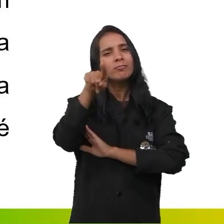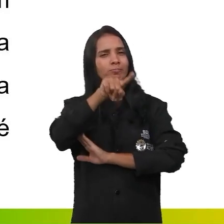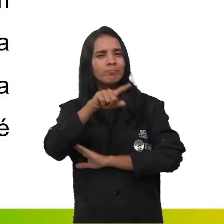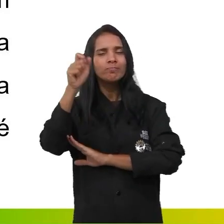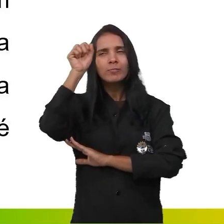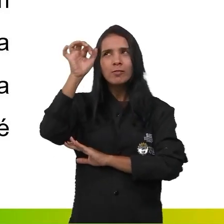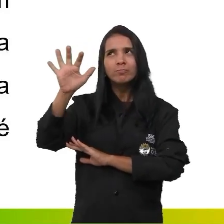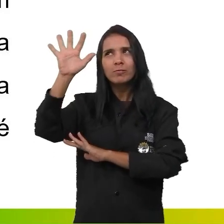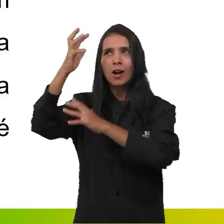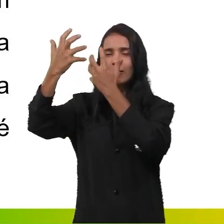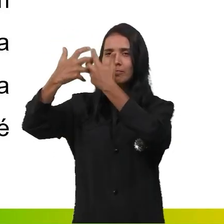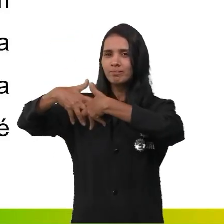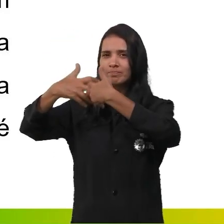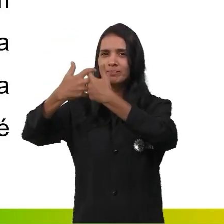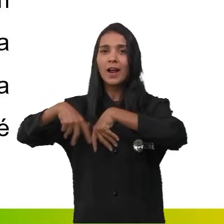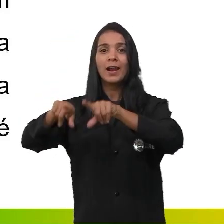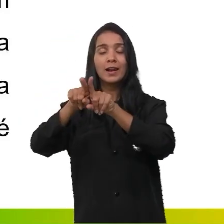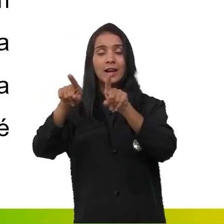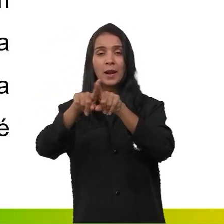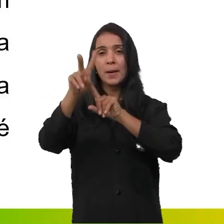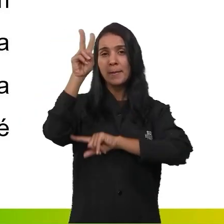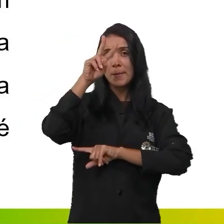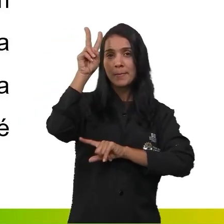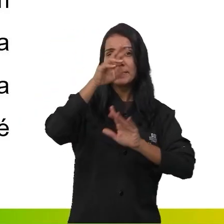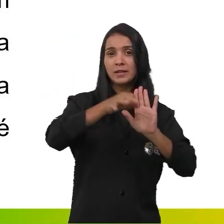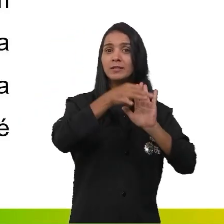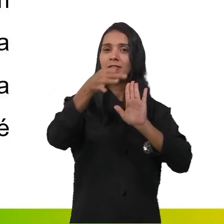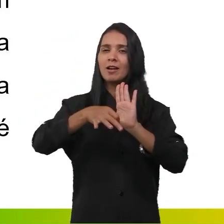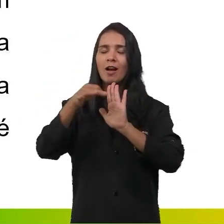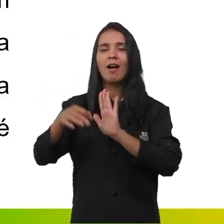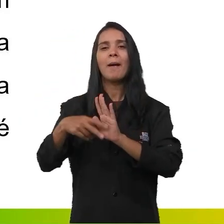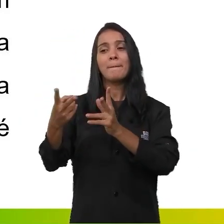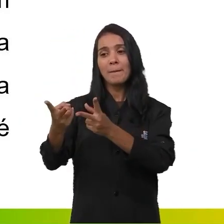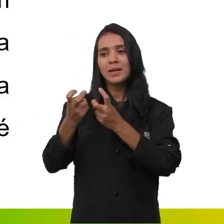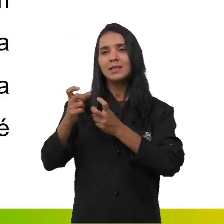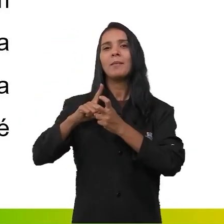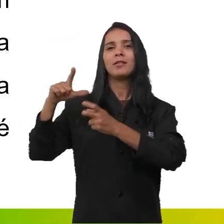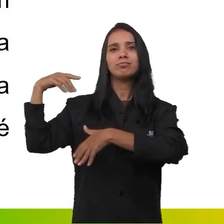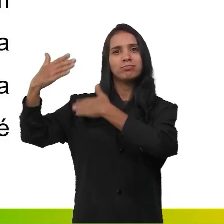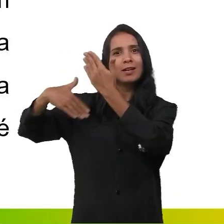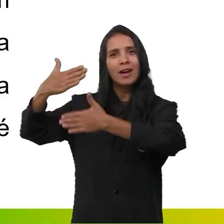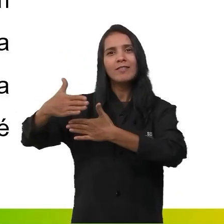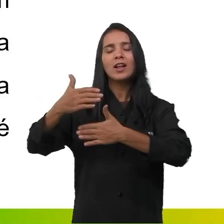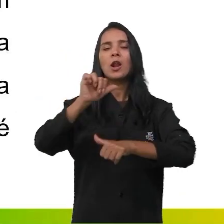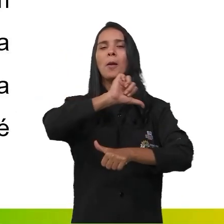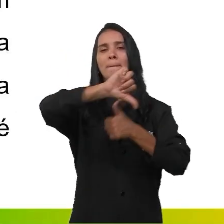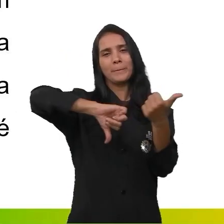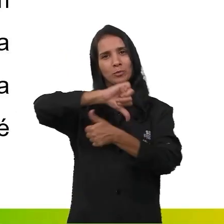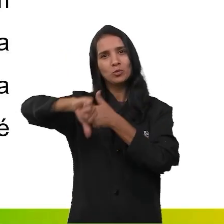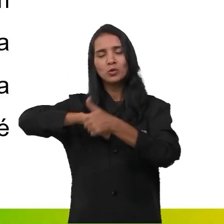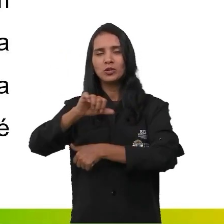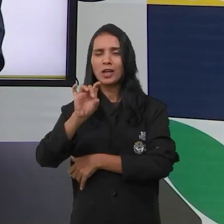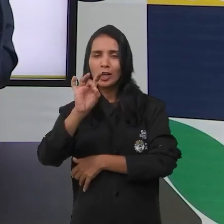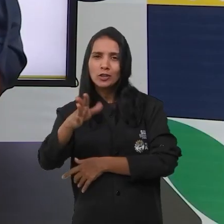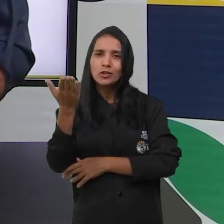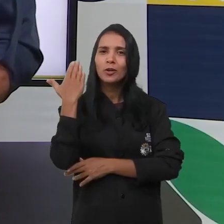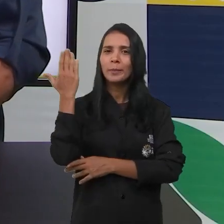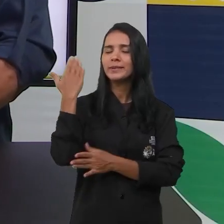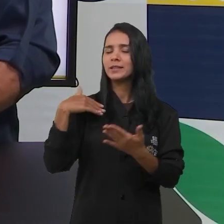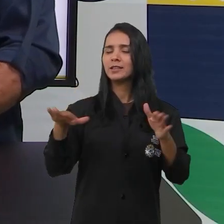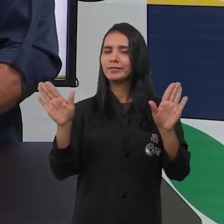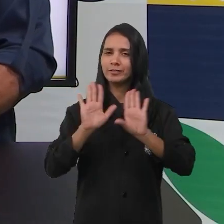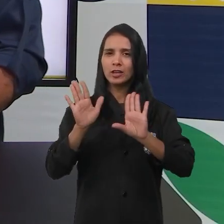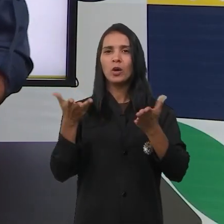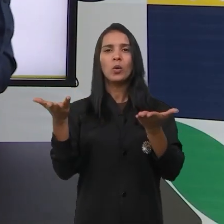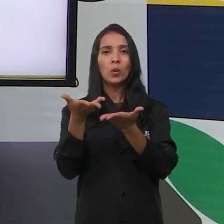história de maneira crítica, para vermos o quanto ela é dinâmica e que não fica só no passado. Então, com essa conclusão,